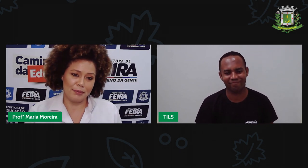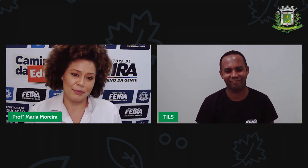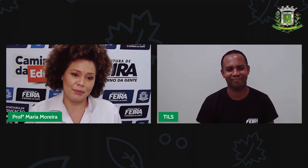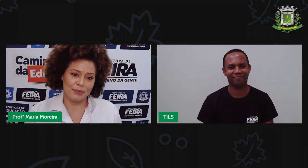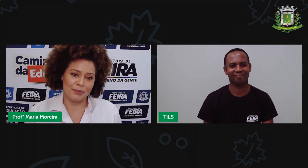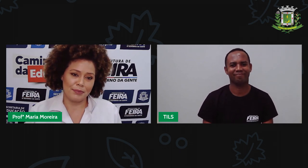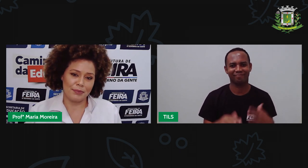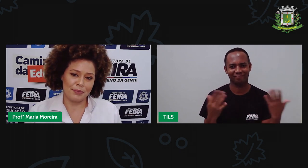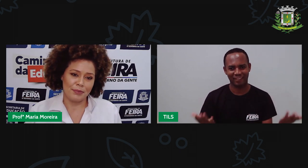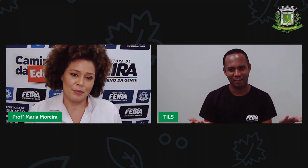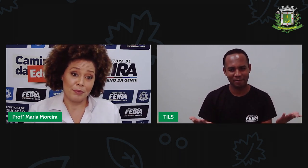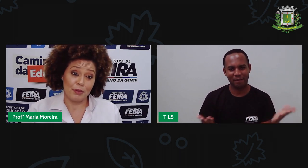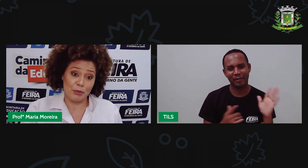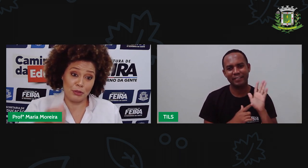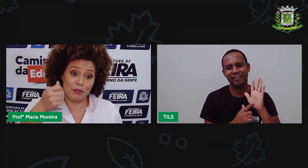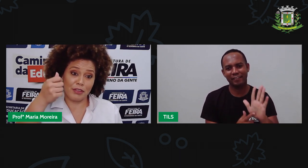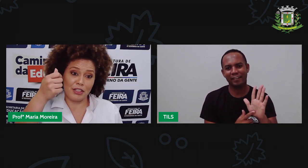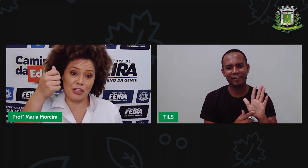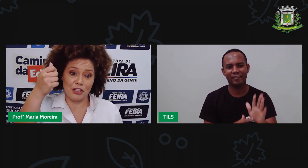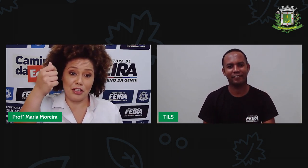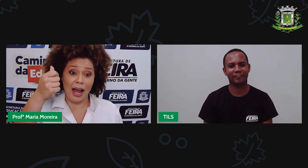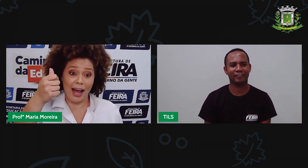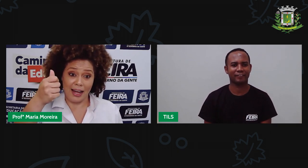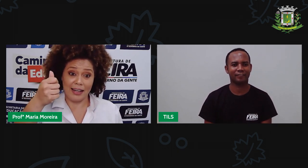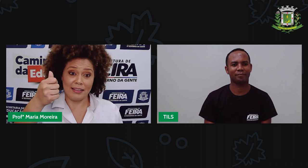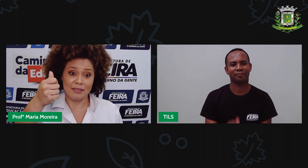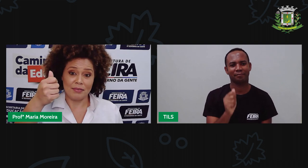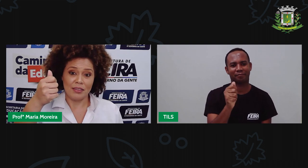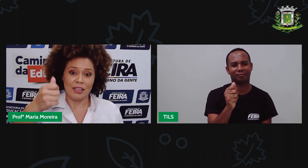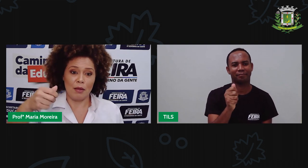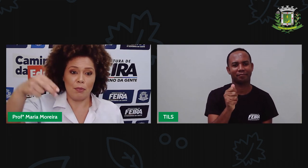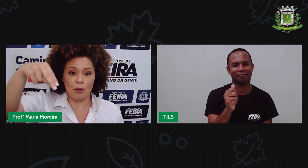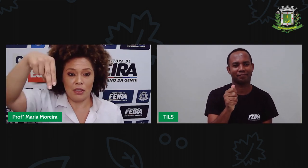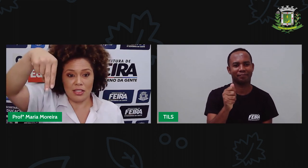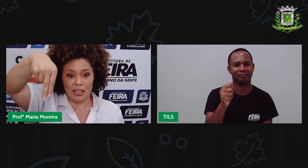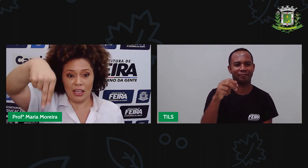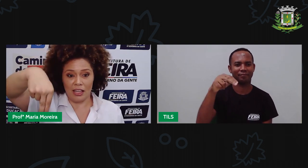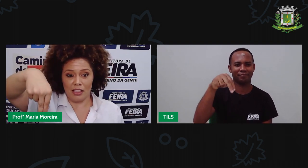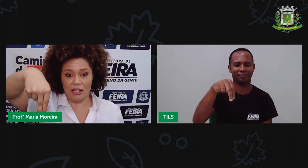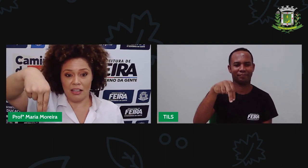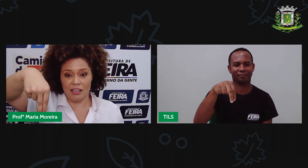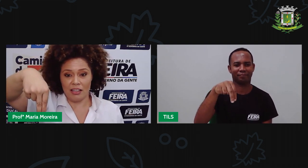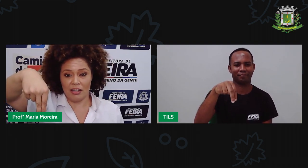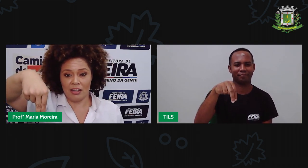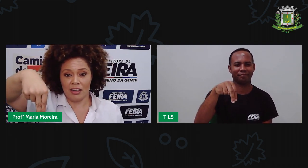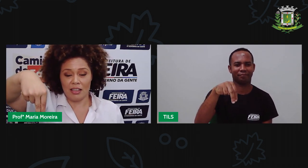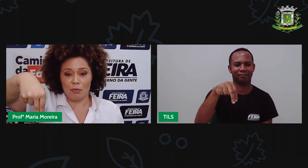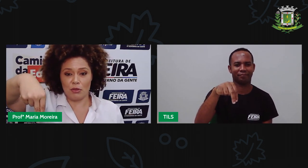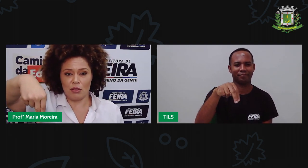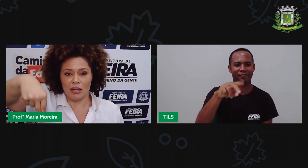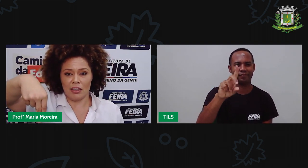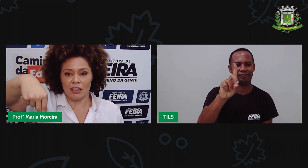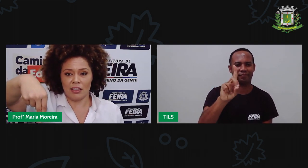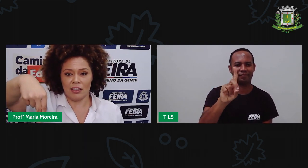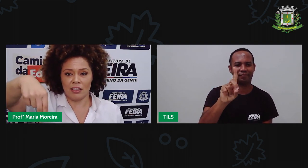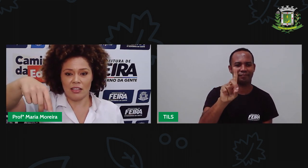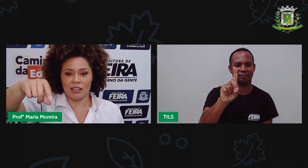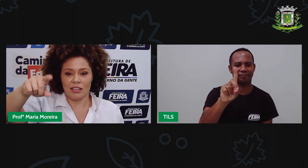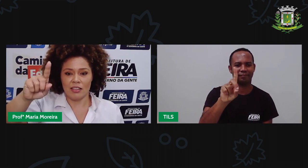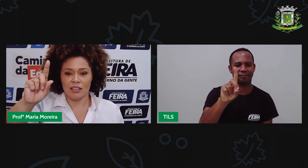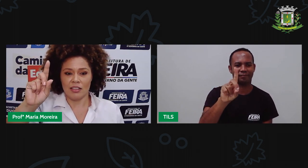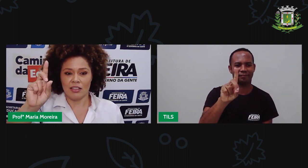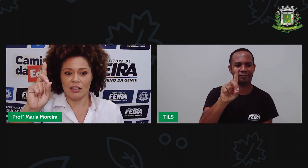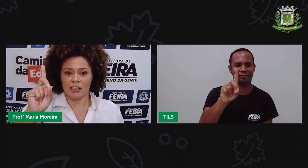Acabou? Vamos de novo, né, gente? A. Depois. N. Depois o D.